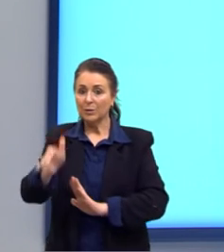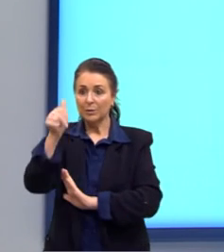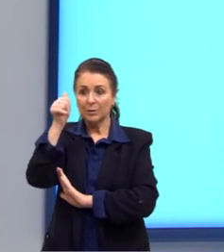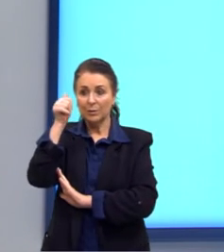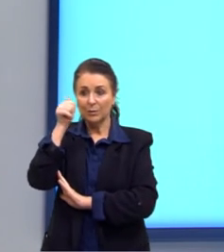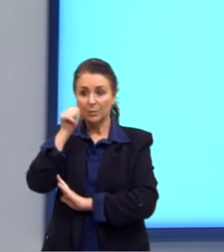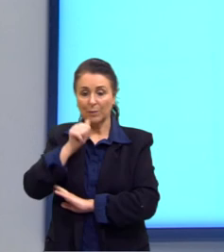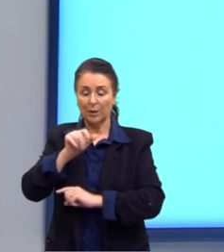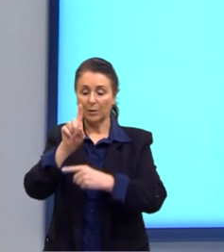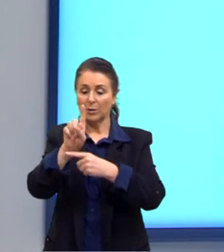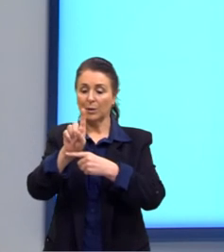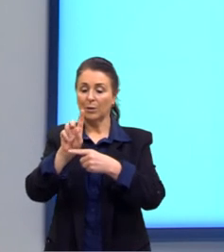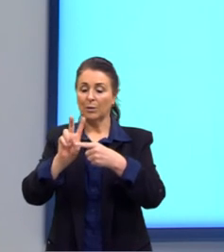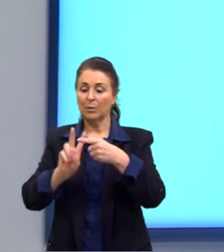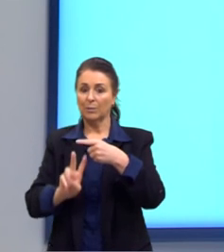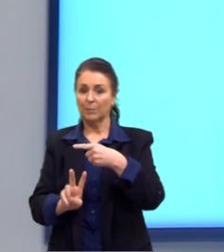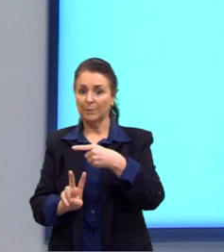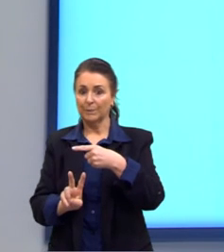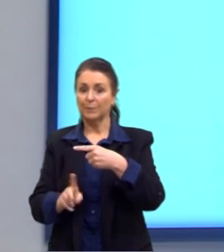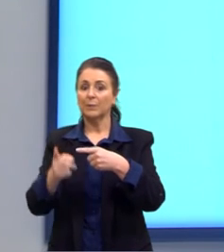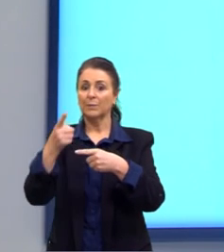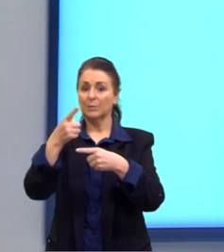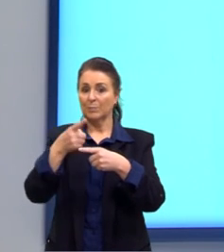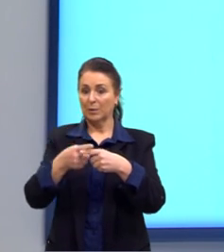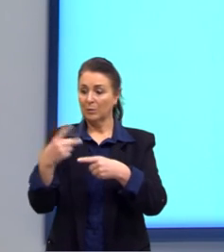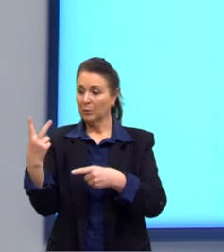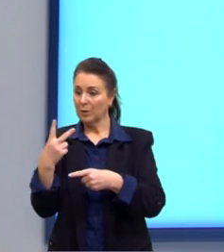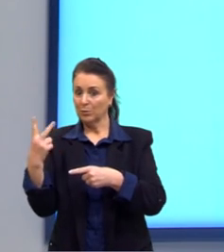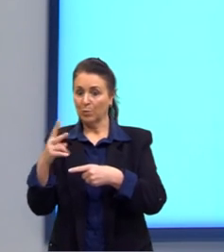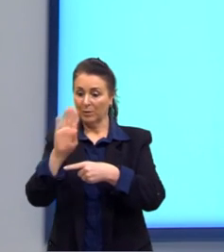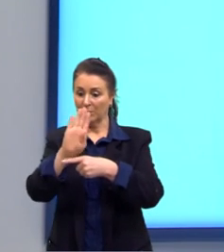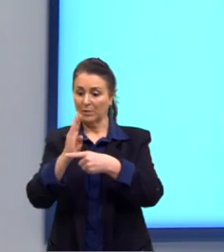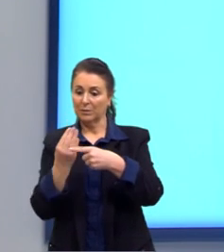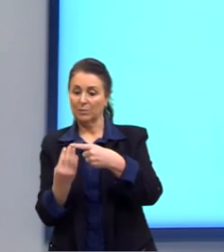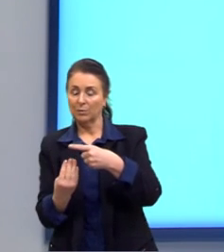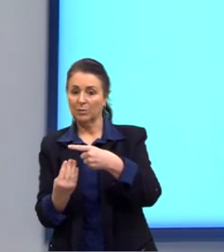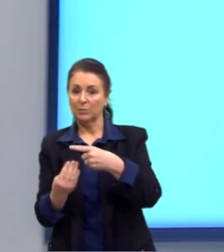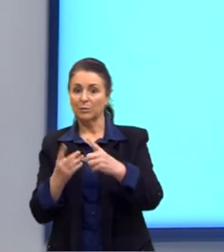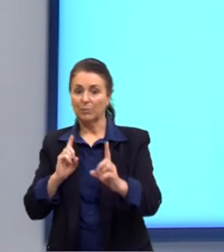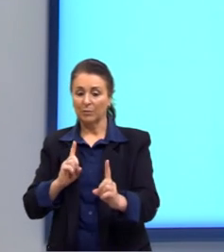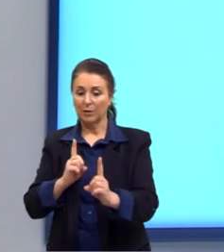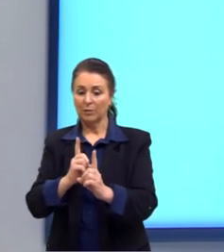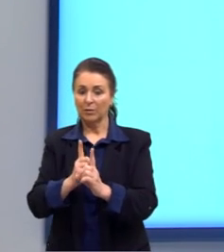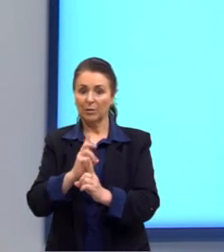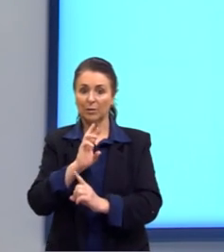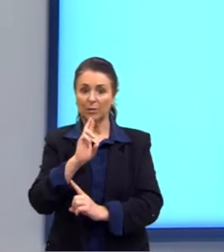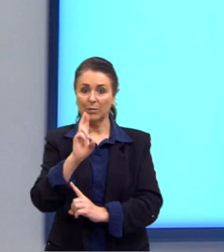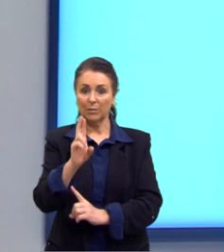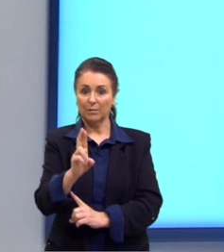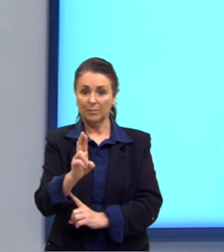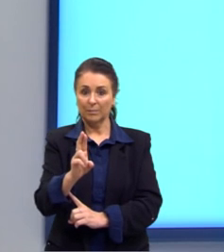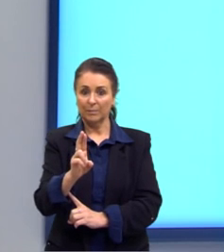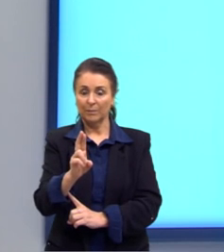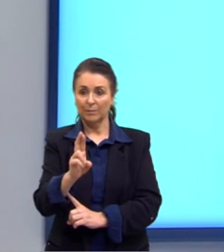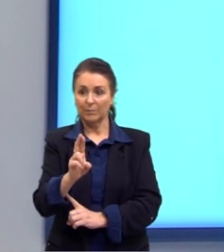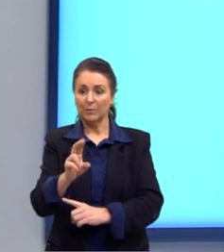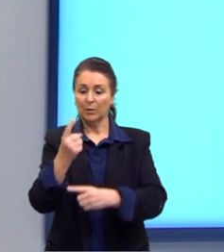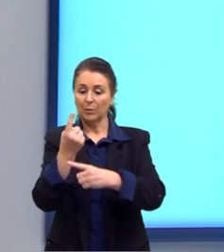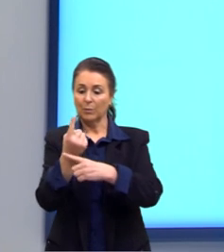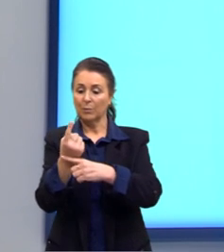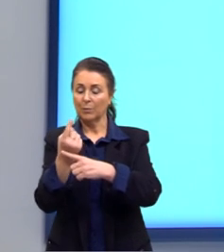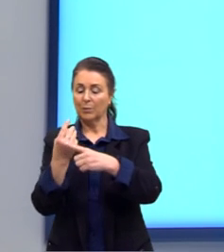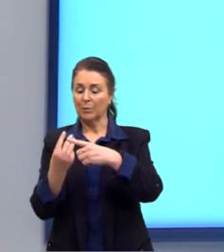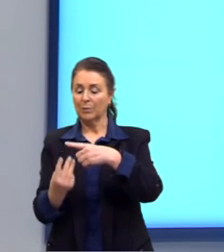meio multiplicando essas duas frações nós temos o resultado o que é um